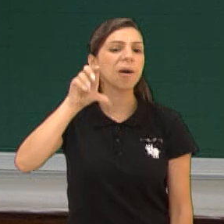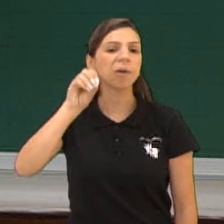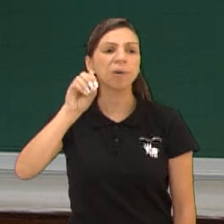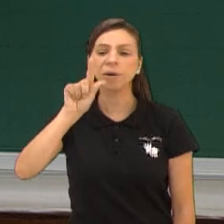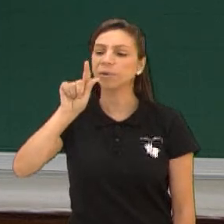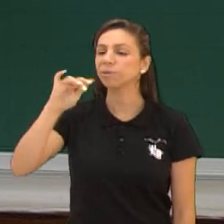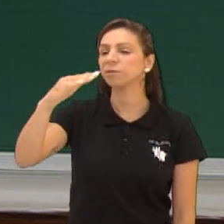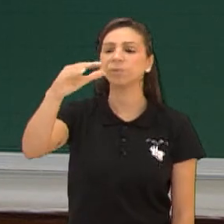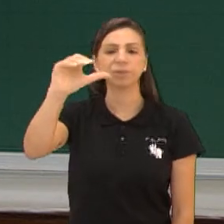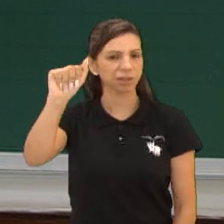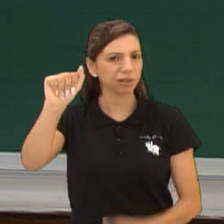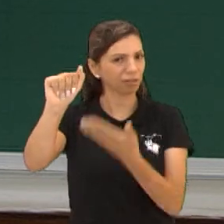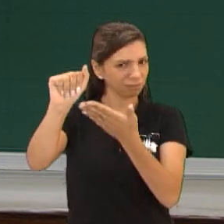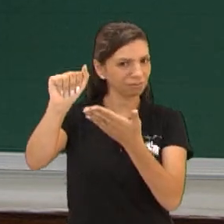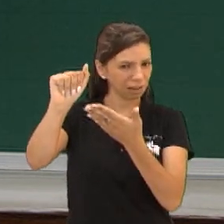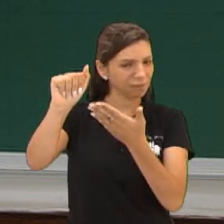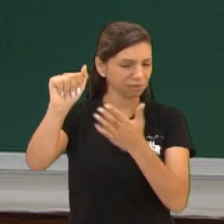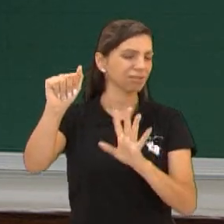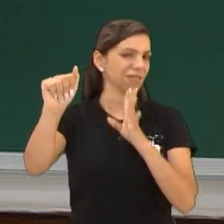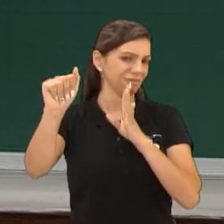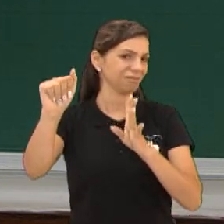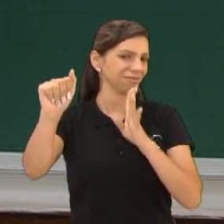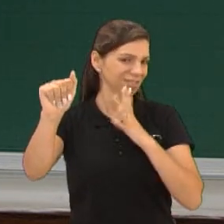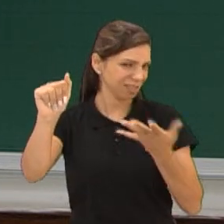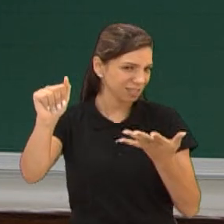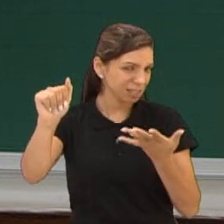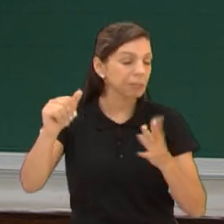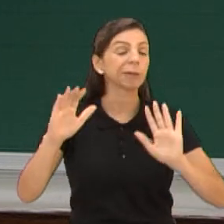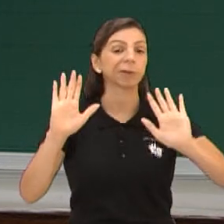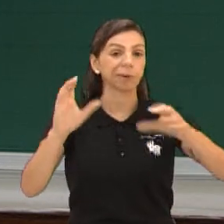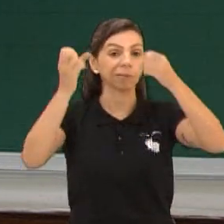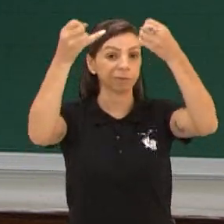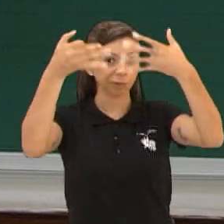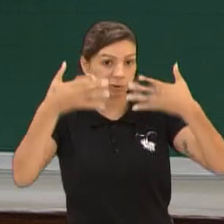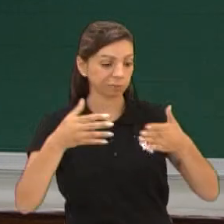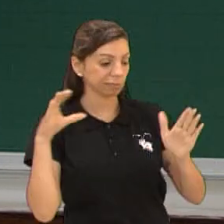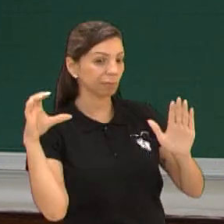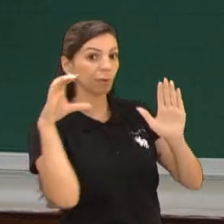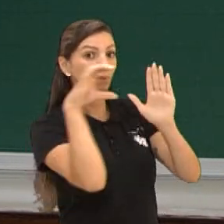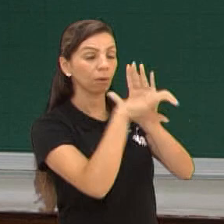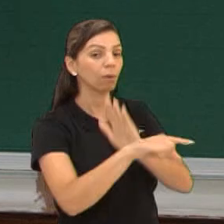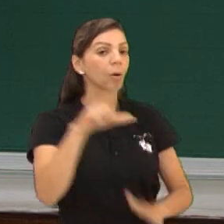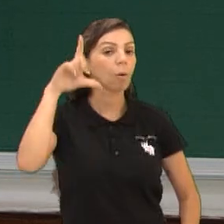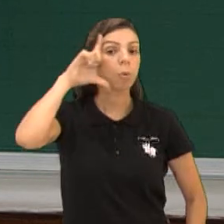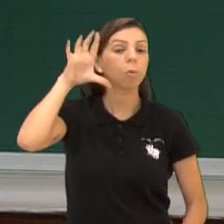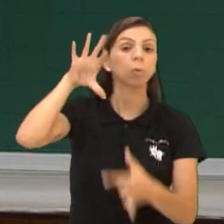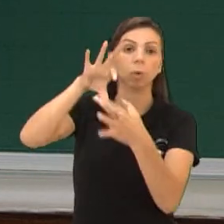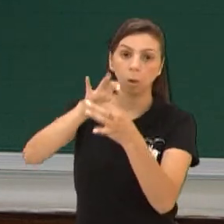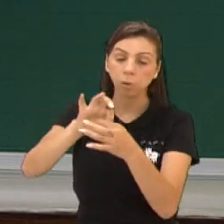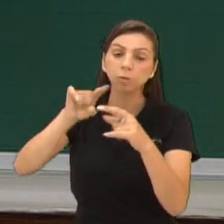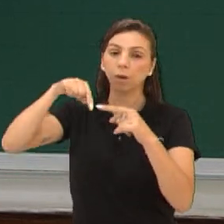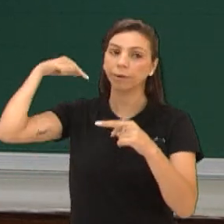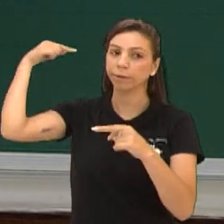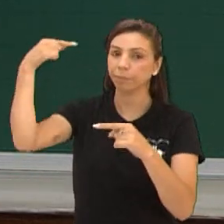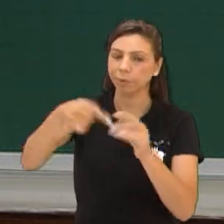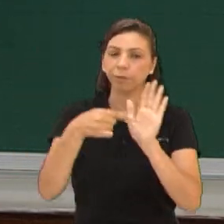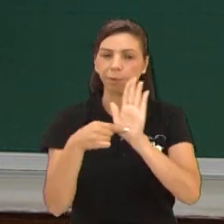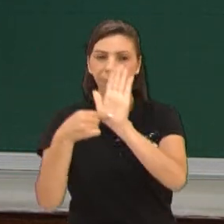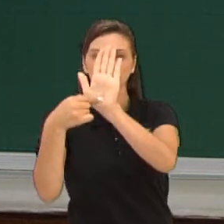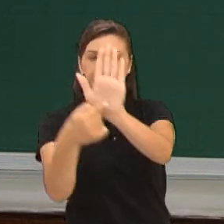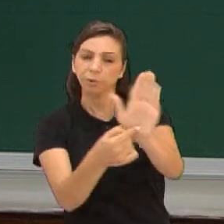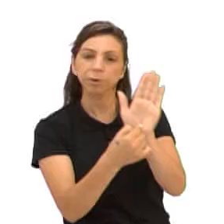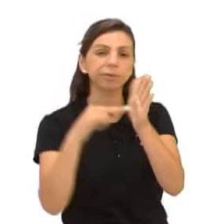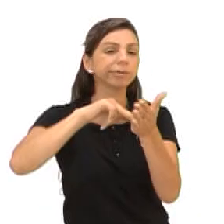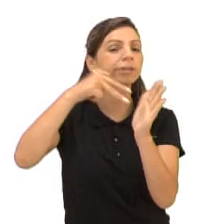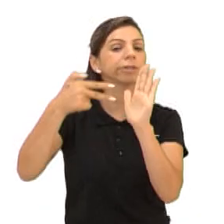falar disso mas provavelmente você já usou essa expressão Então nós vamos primeiro explicar o conceito lógica nós vamos mostrar-lhe o que né